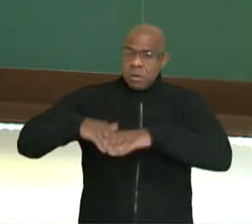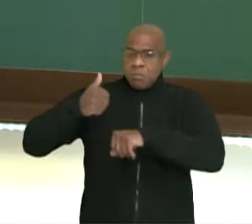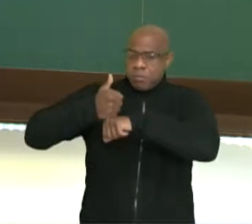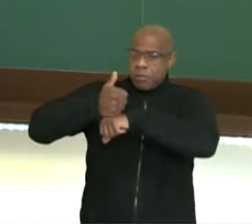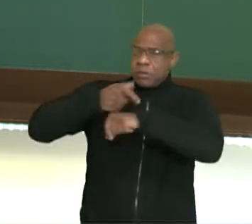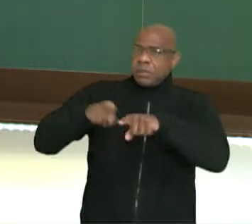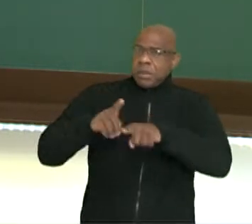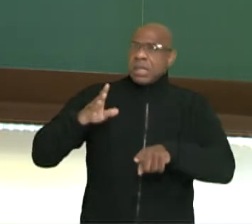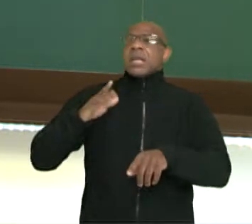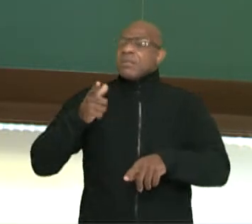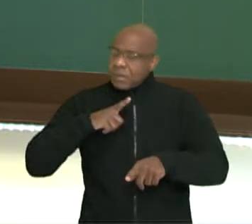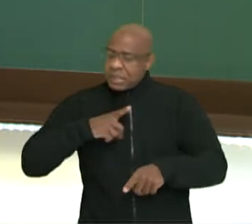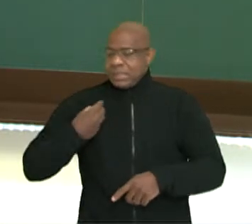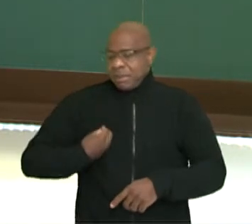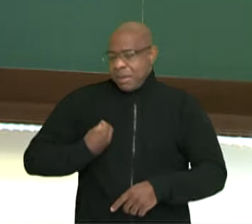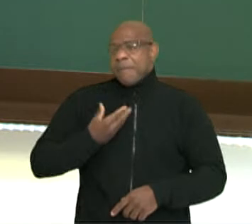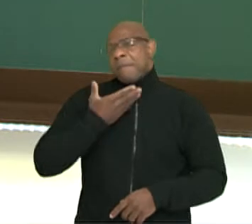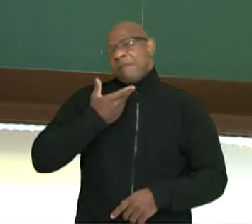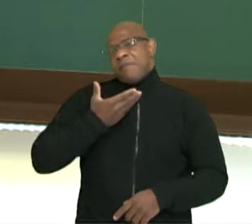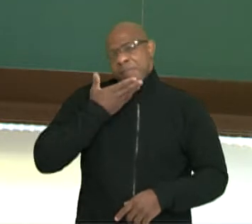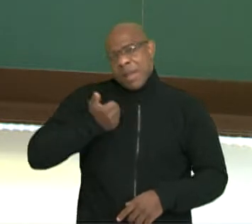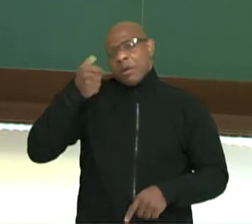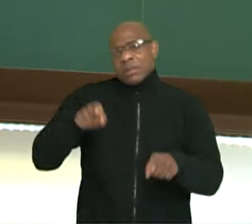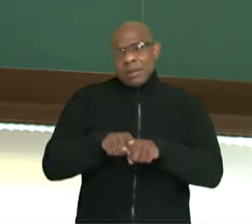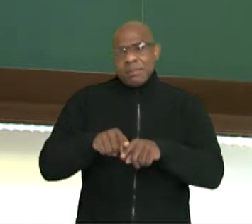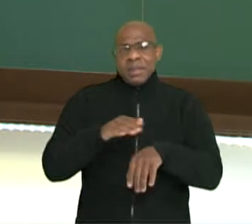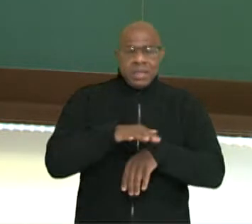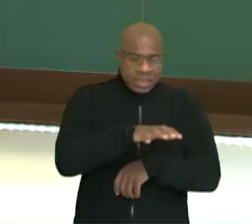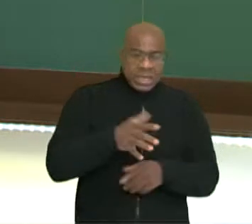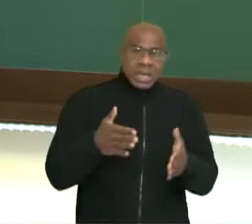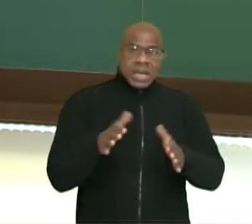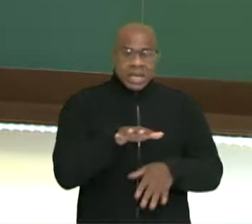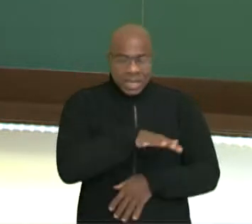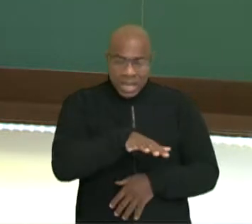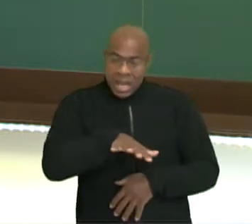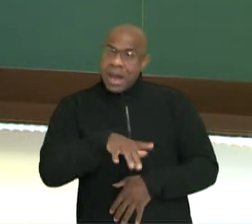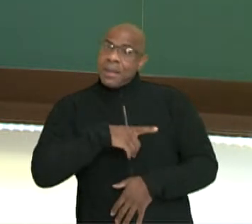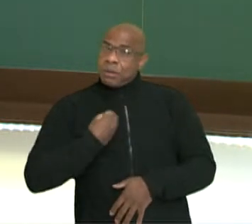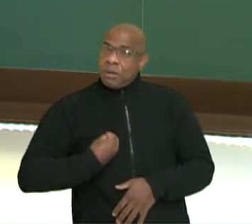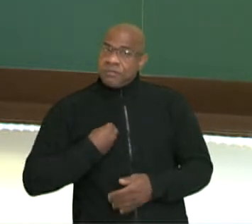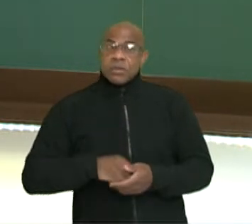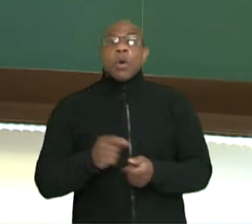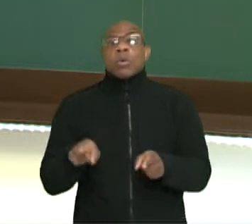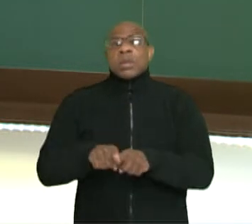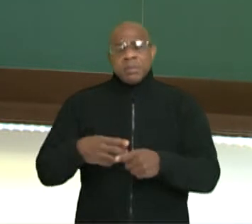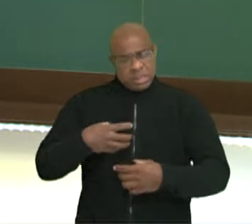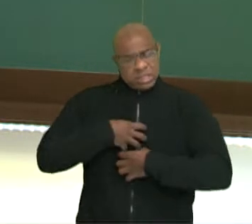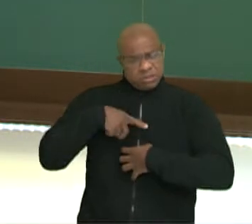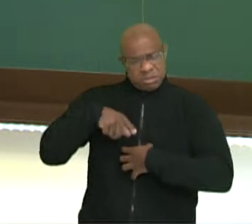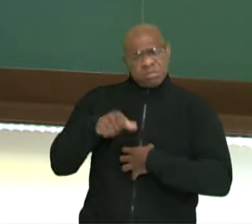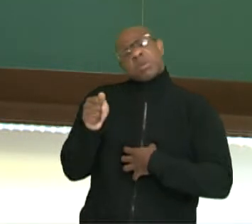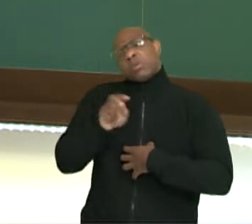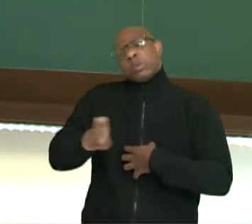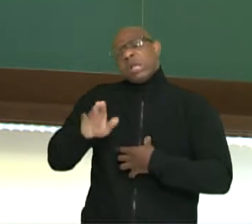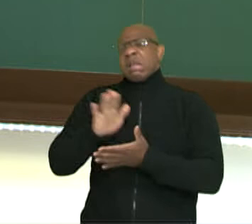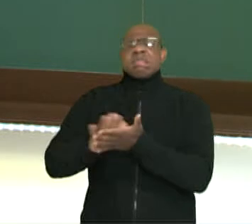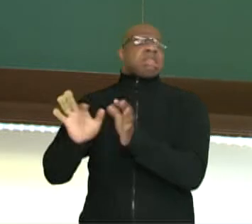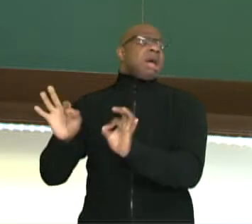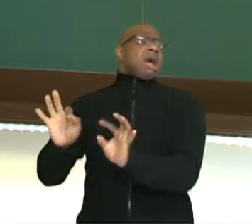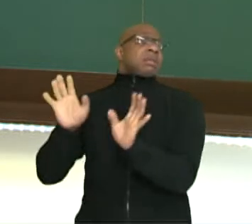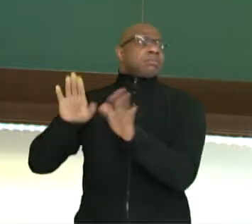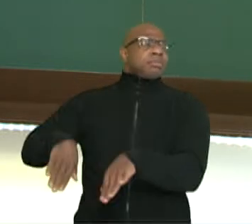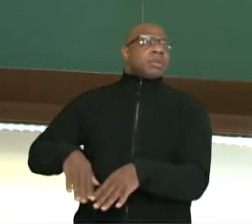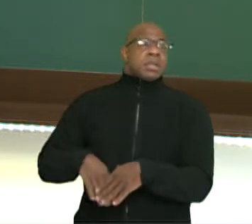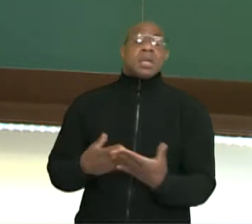pessoa melhor, para você se expandir. Ou você pode pegar aquele sentimento e não usar ele para nada. Tudo que